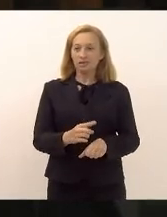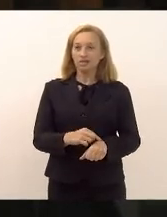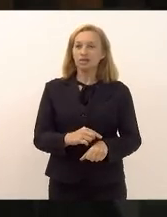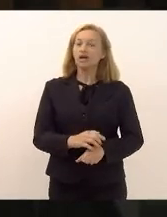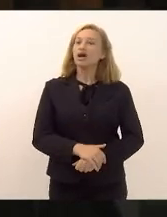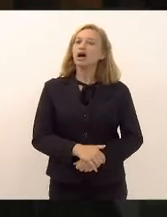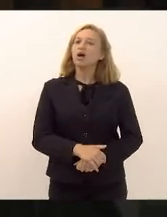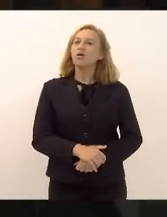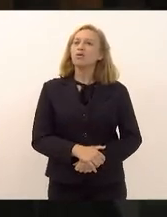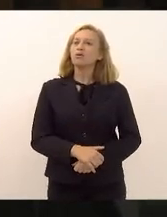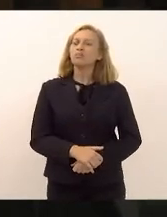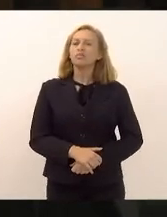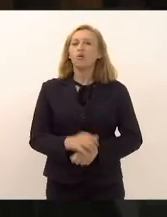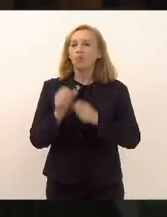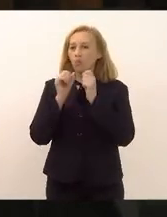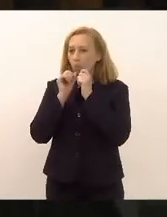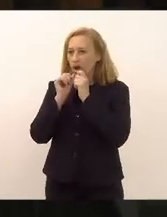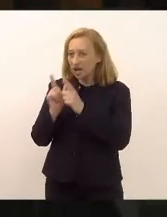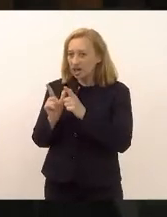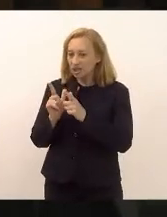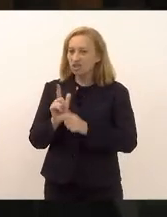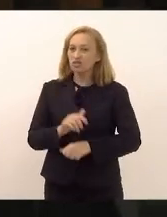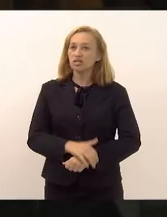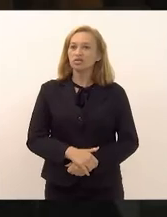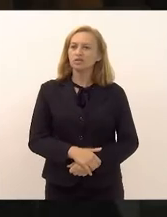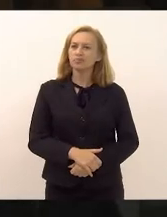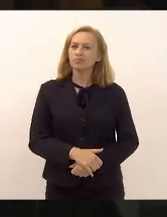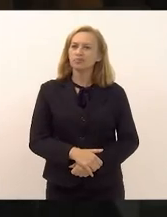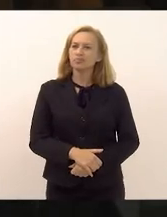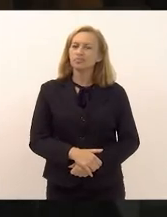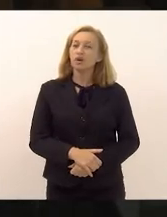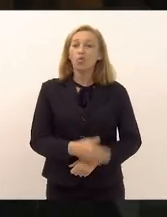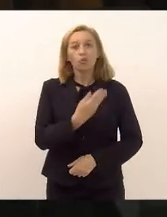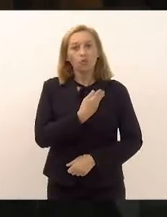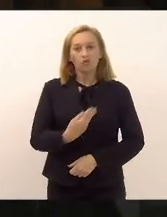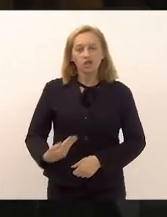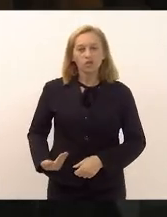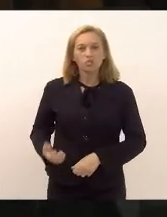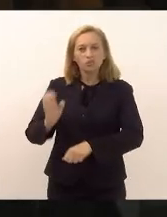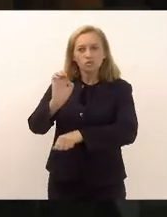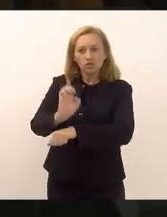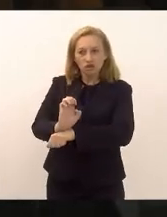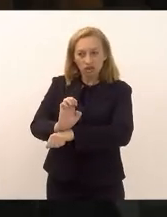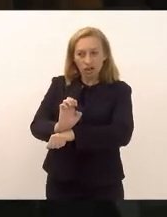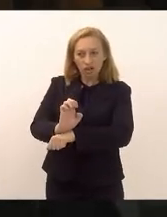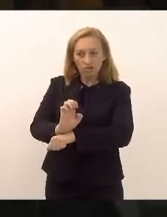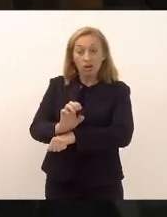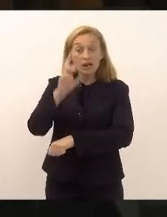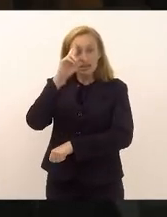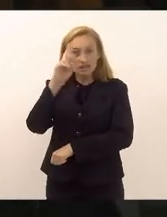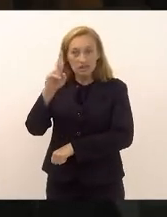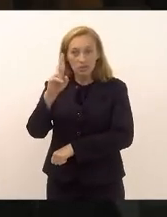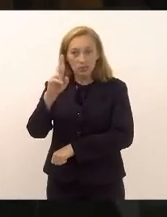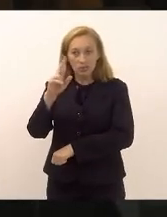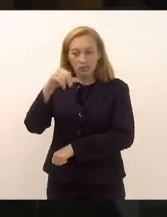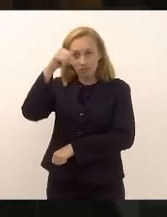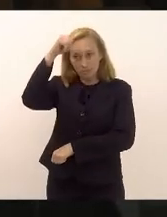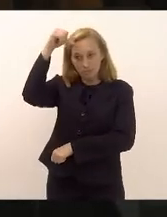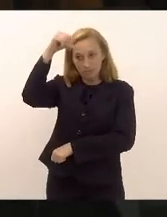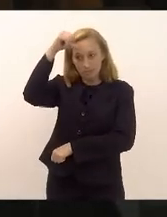eu fazia uma crítica ao governador do Estado, senhor Cláudio